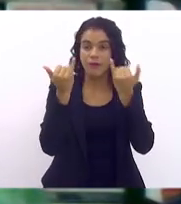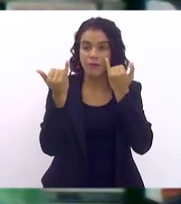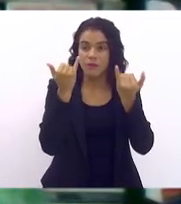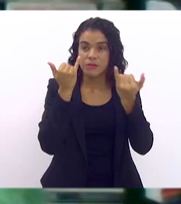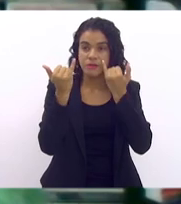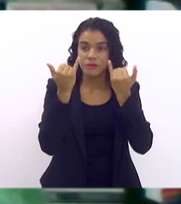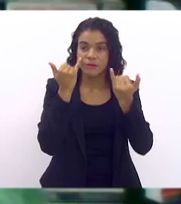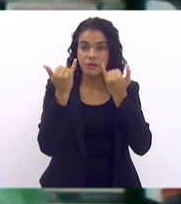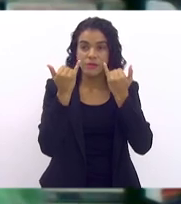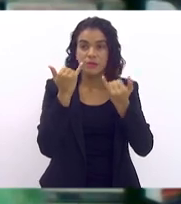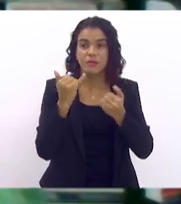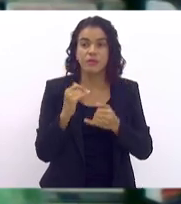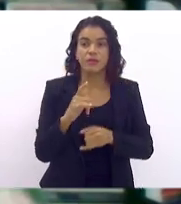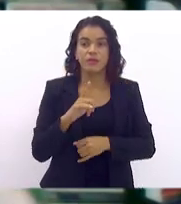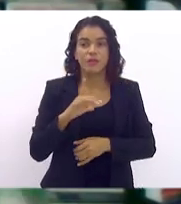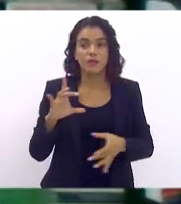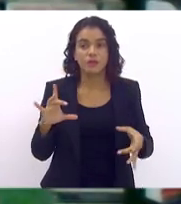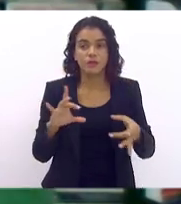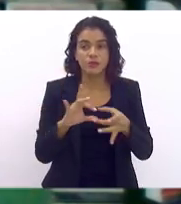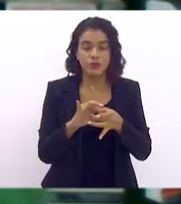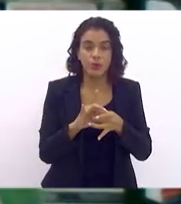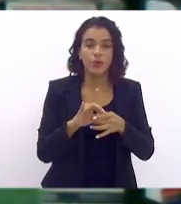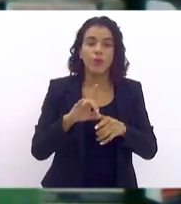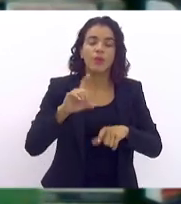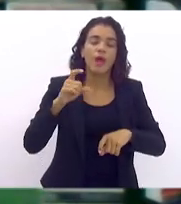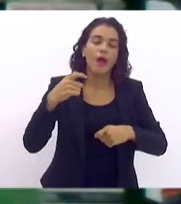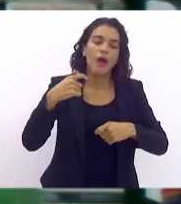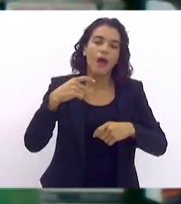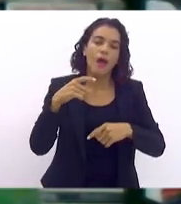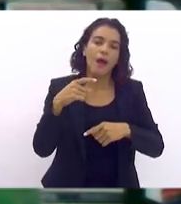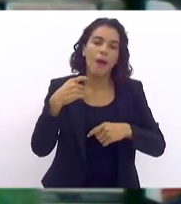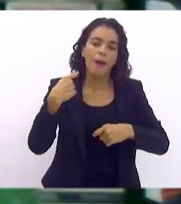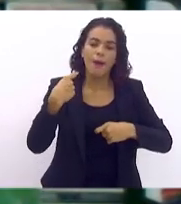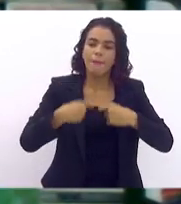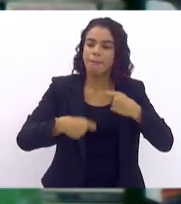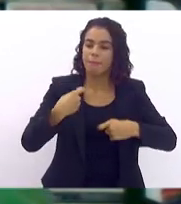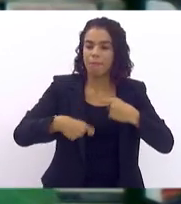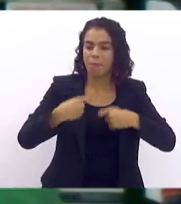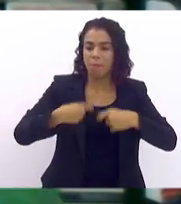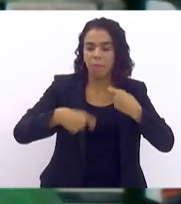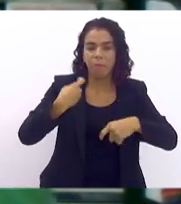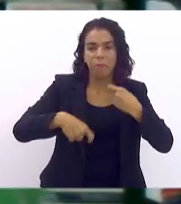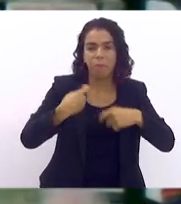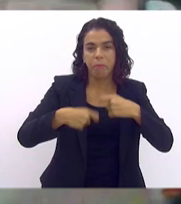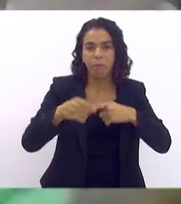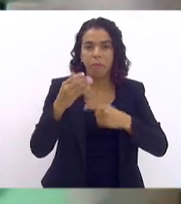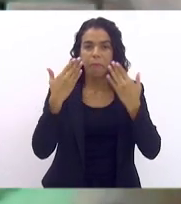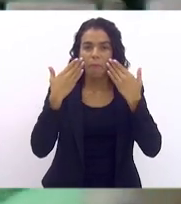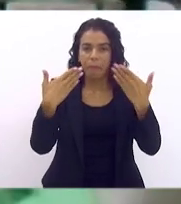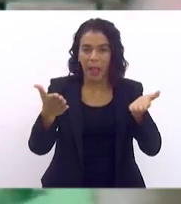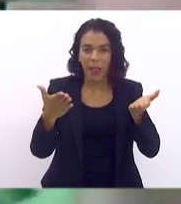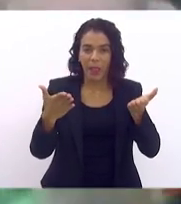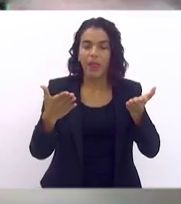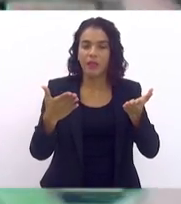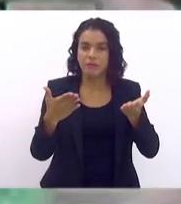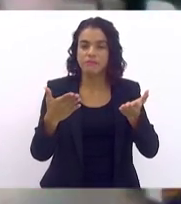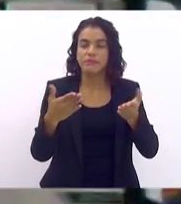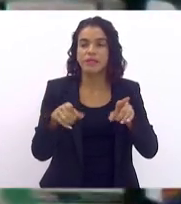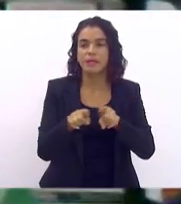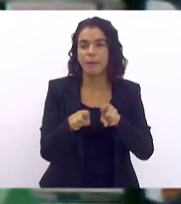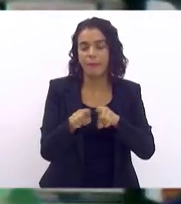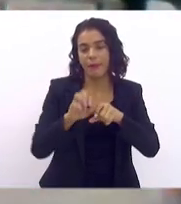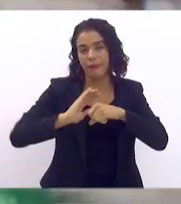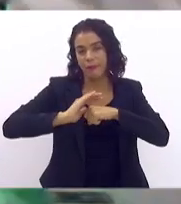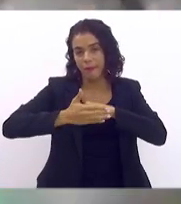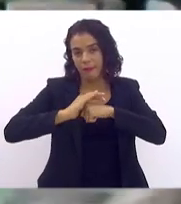que tem junto com aí essa questão da pornografia infantil, né, e pedofilia, que parece que não está